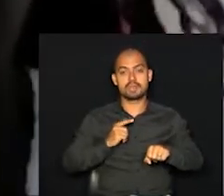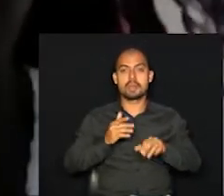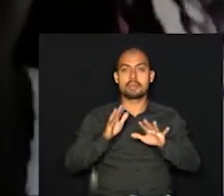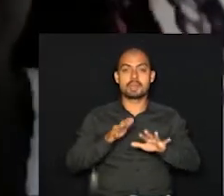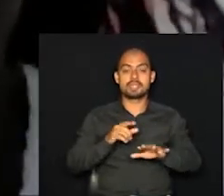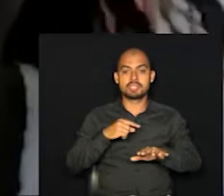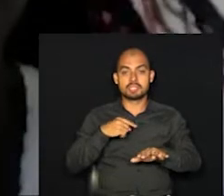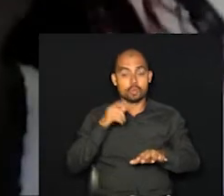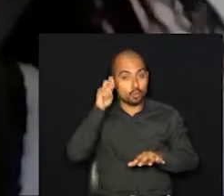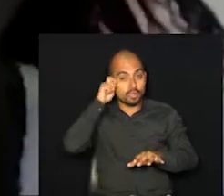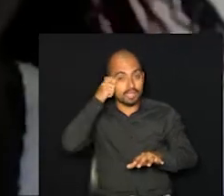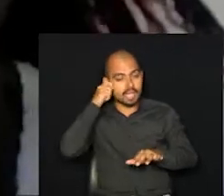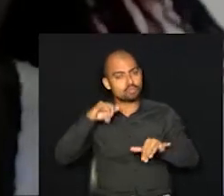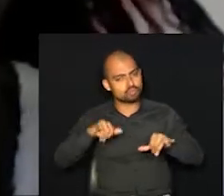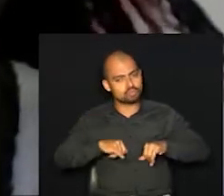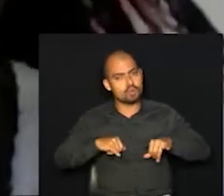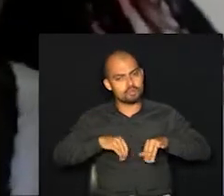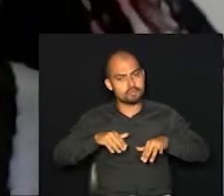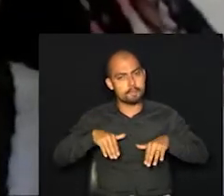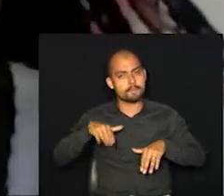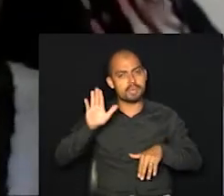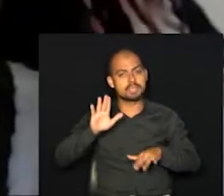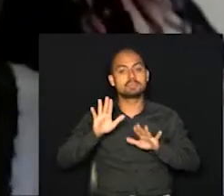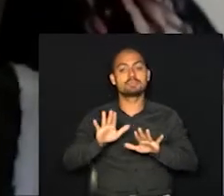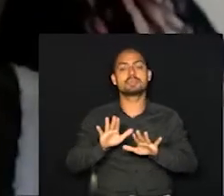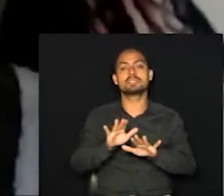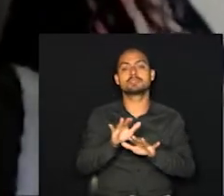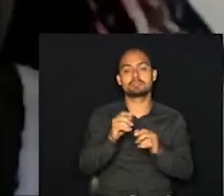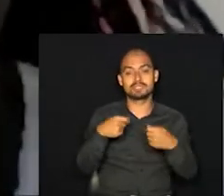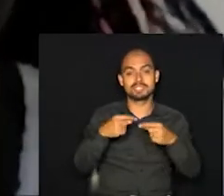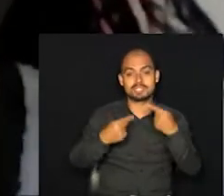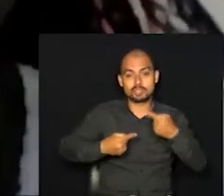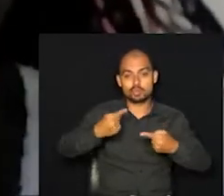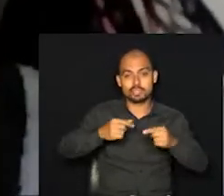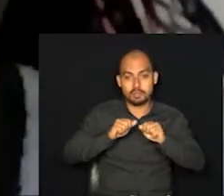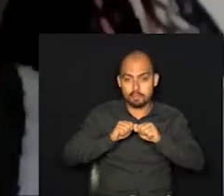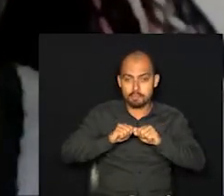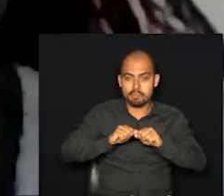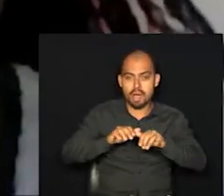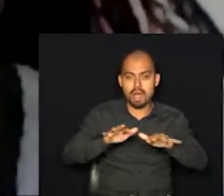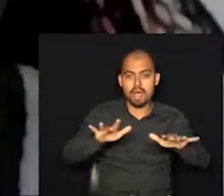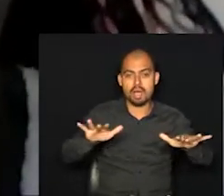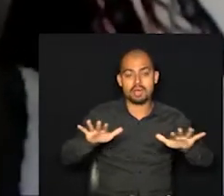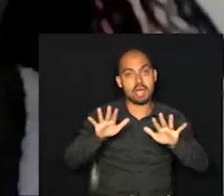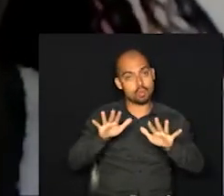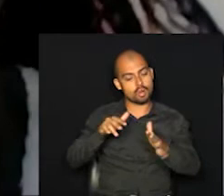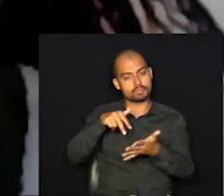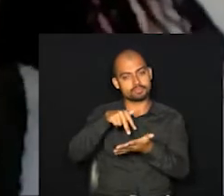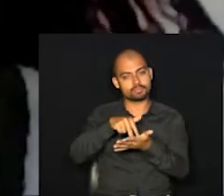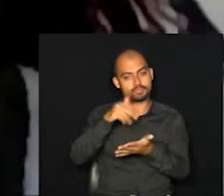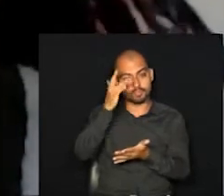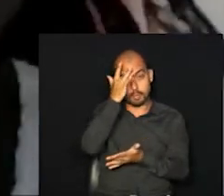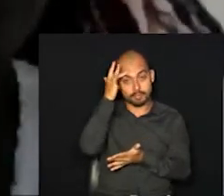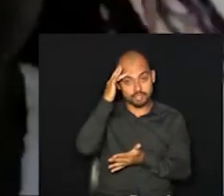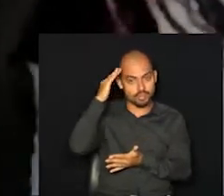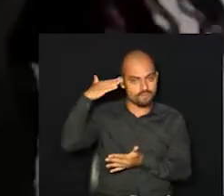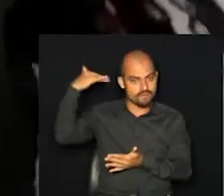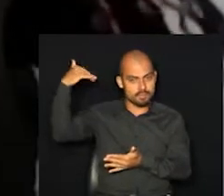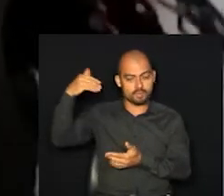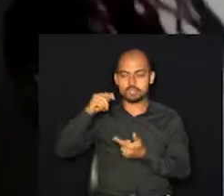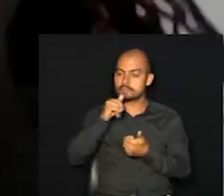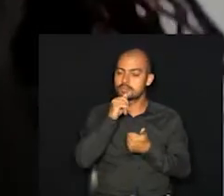certeza, mas eu acho que essa discussão ela tem que ser feita amplamente. Agora, as pessoas famosas, que nem você falou, né? Neymar, se espera